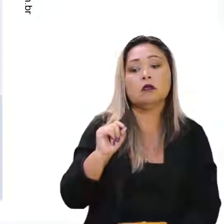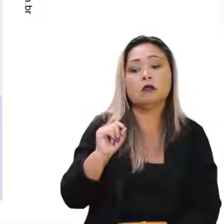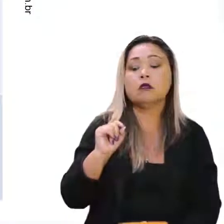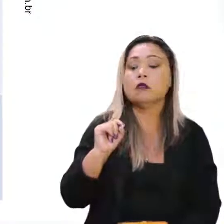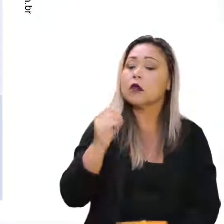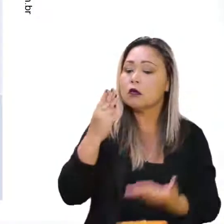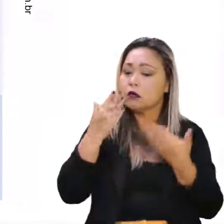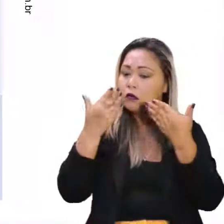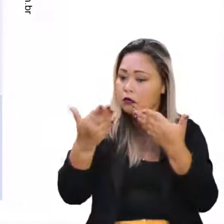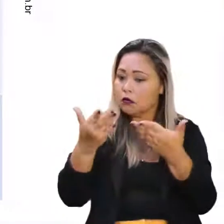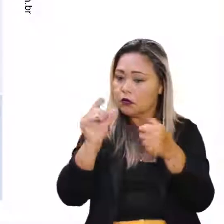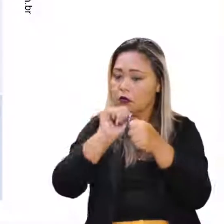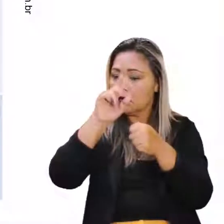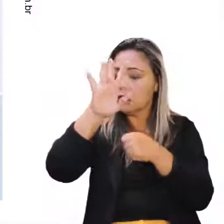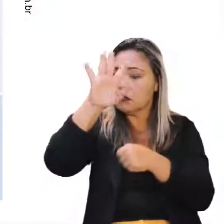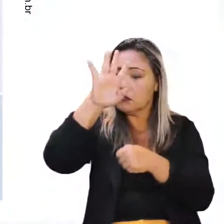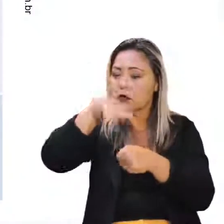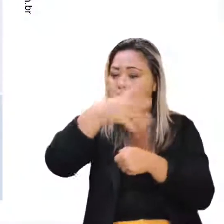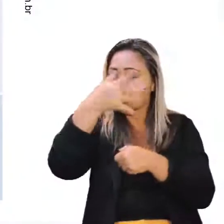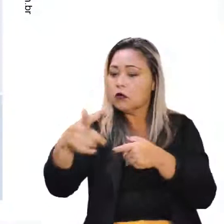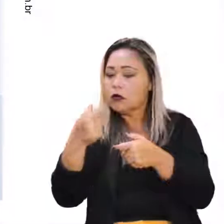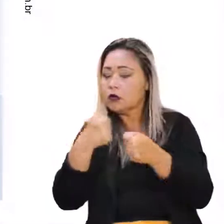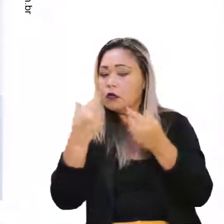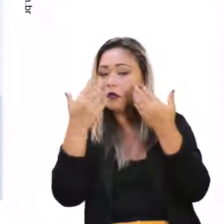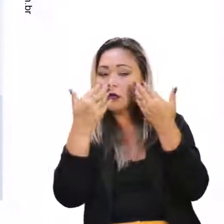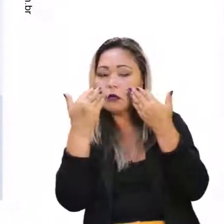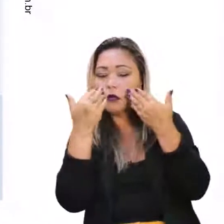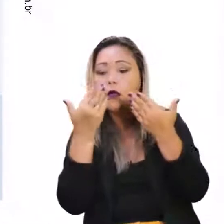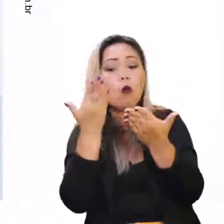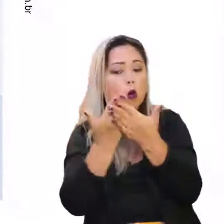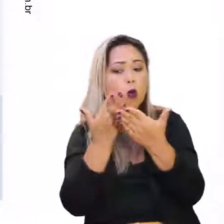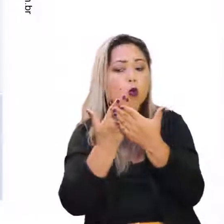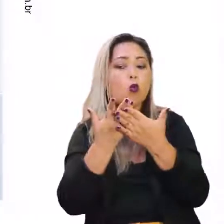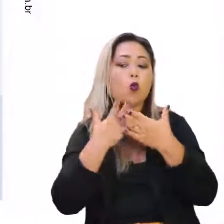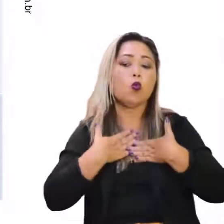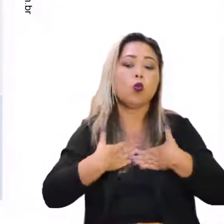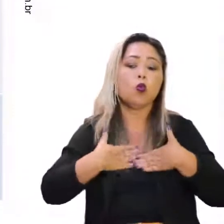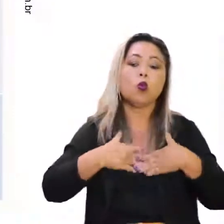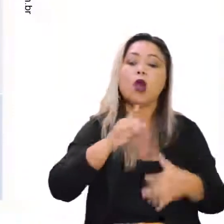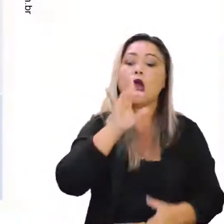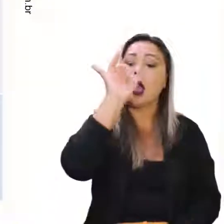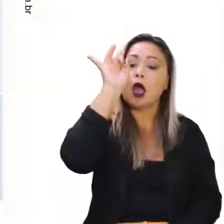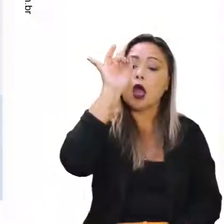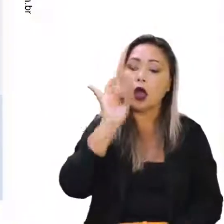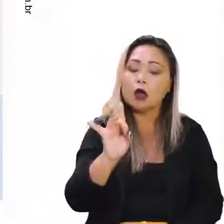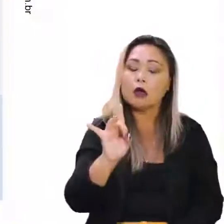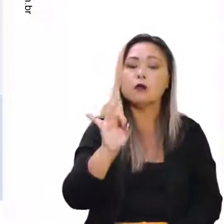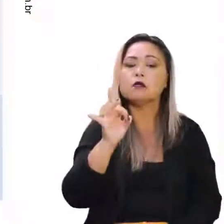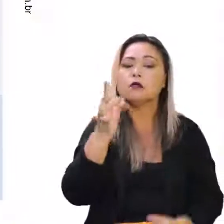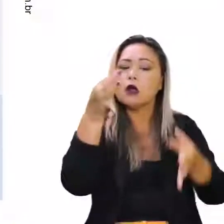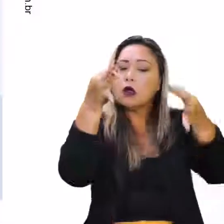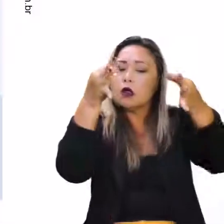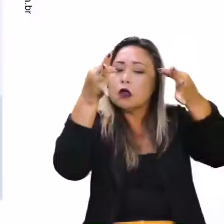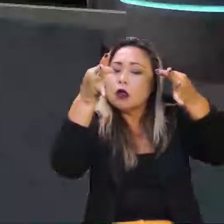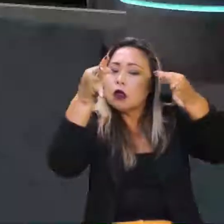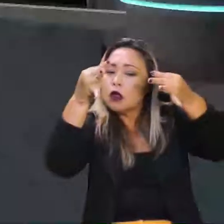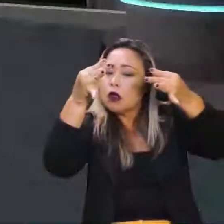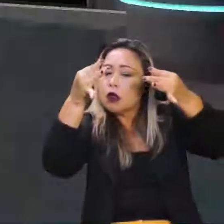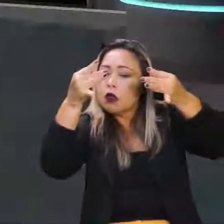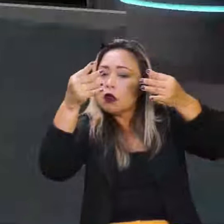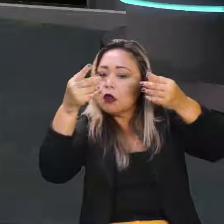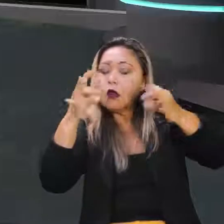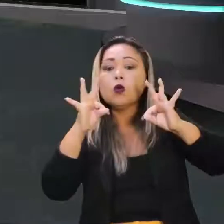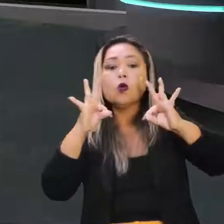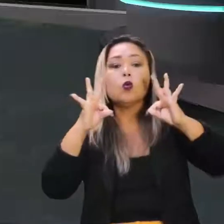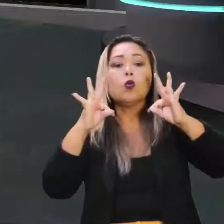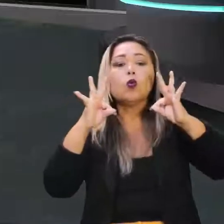especial atenção com esse quadro, porque você pode estudar com calma cada um deles, porque ele faz um detalhamento de